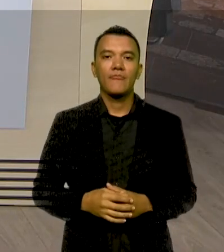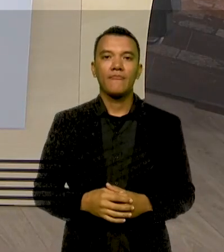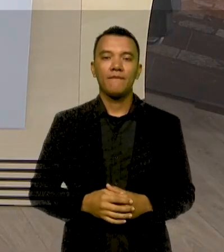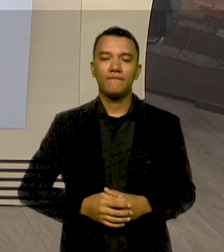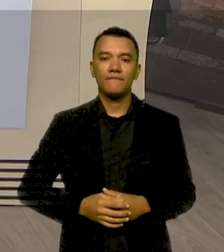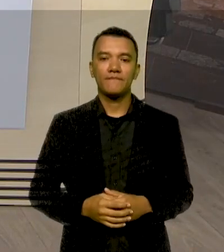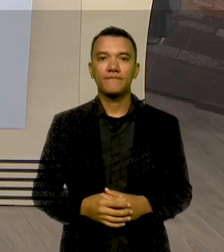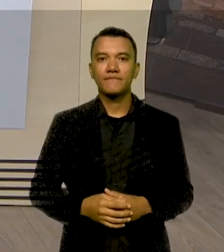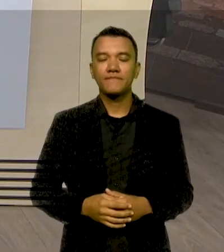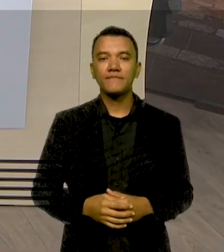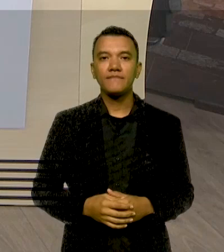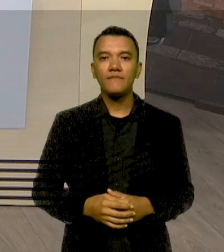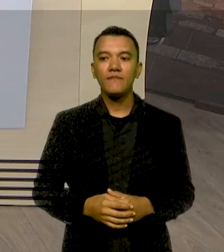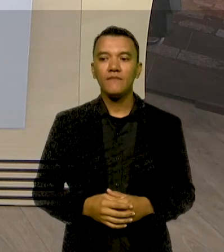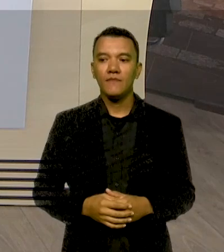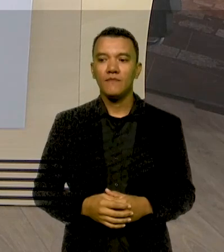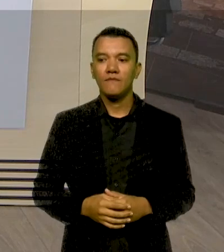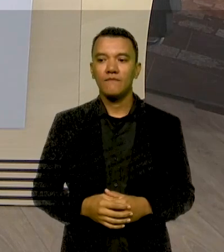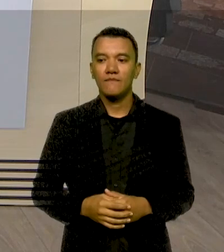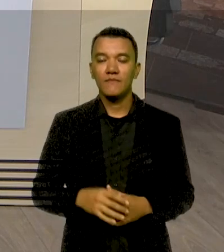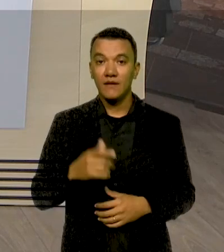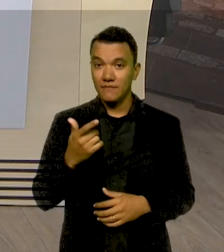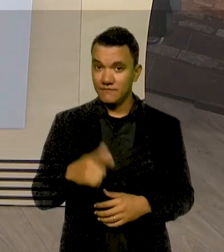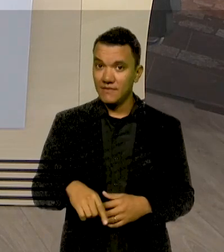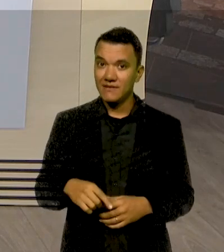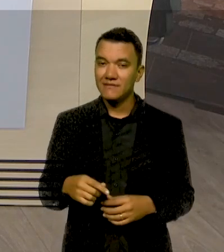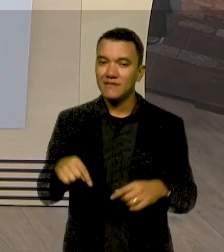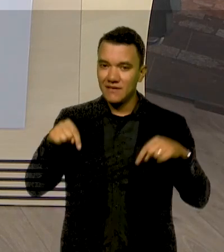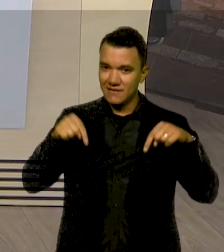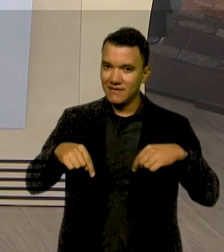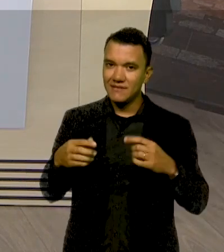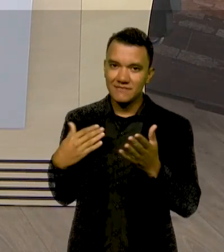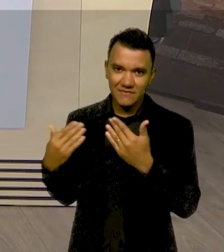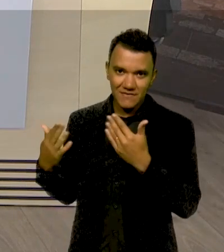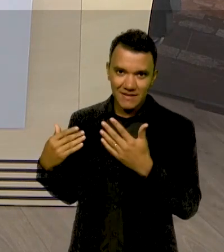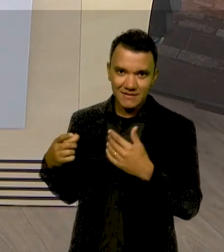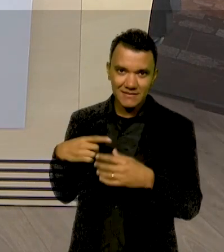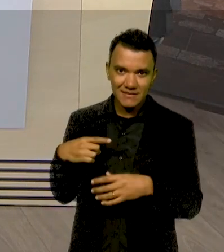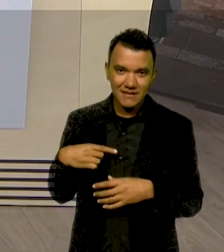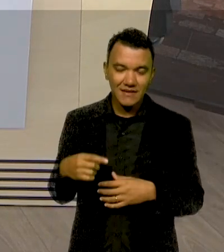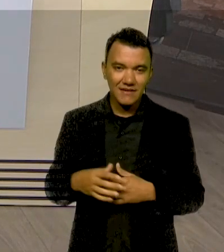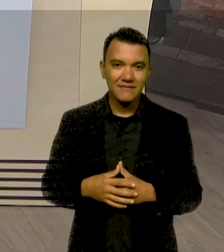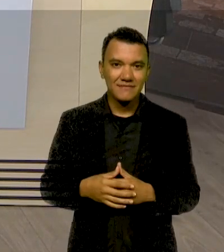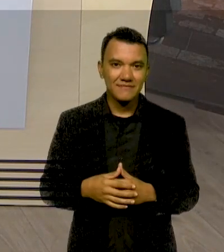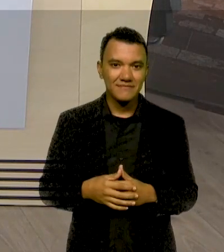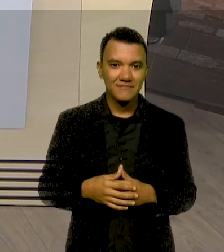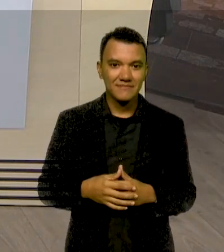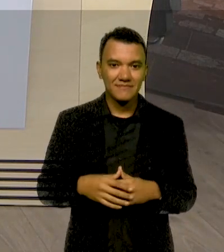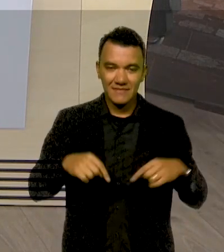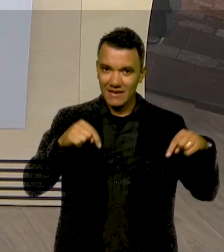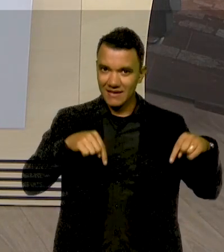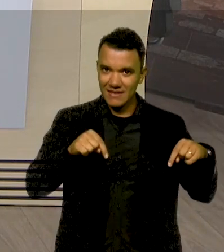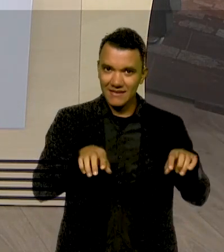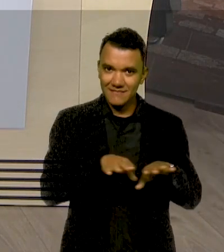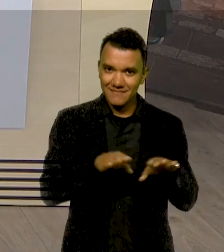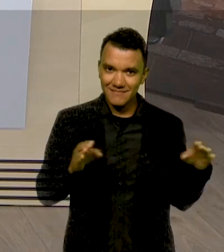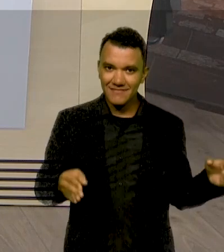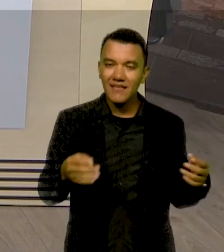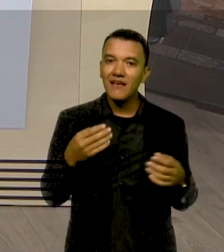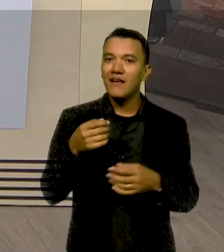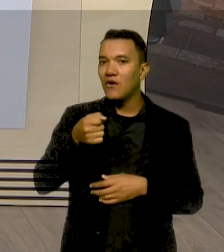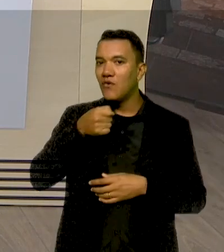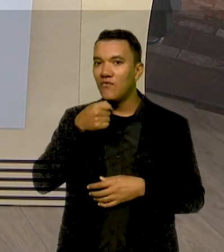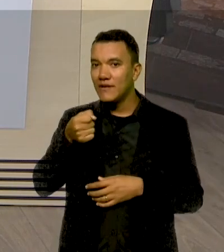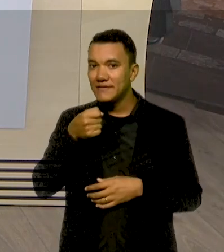Agora, a conversa, meu caro telespectador, né, hoje aqui, de certa forma, se